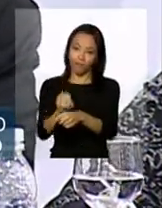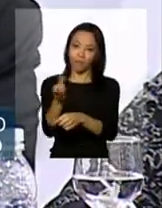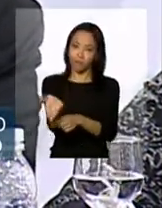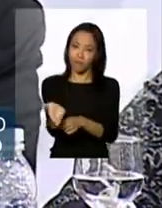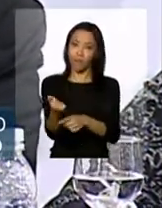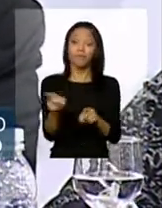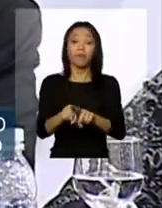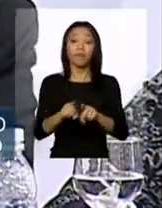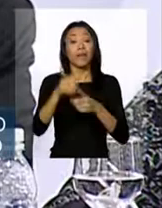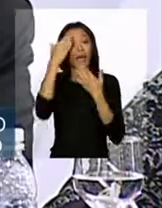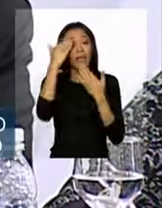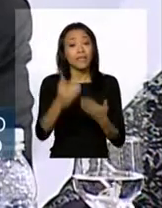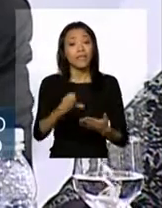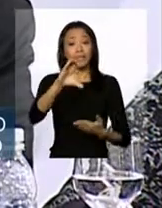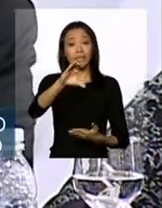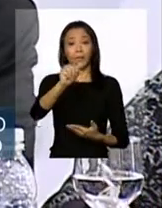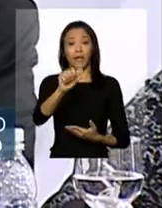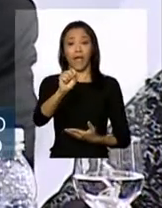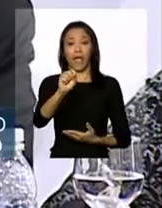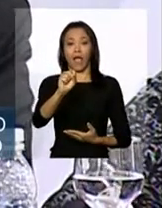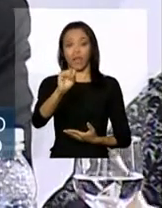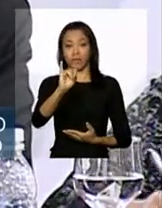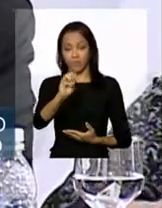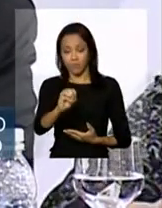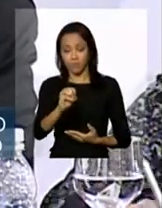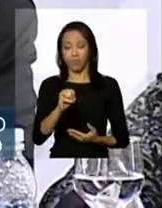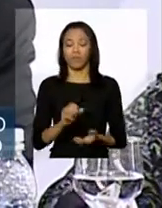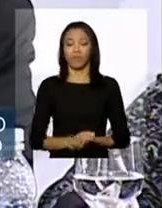ao Cássio, ao pessoal de demógrafos,